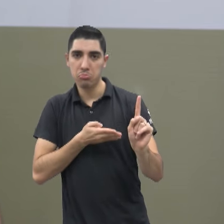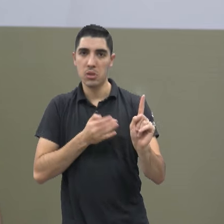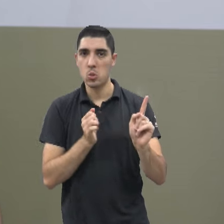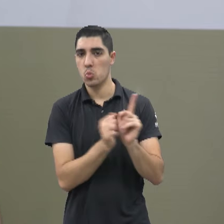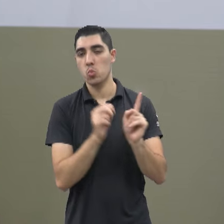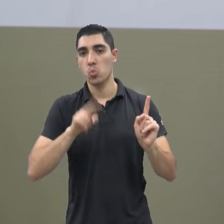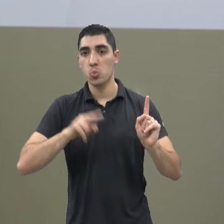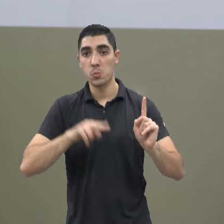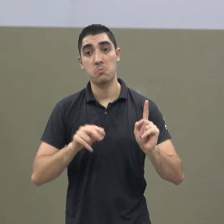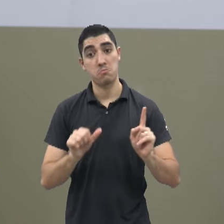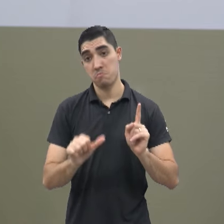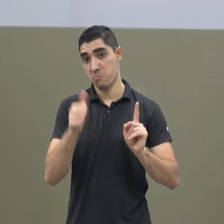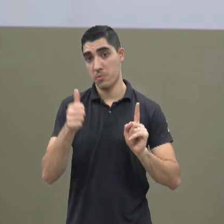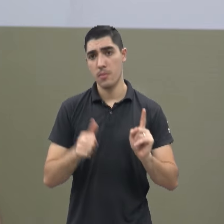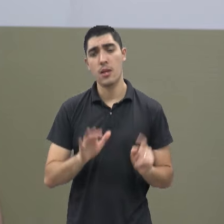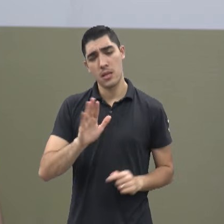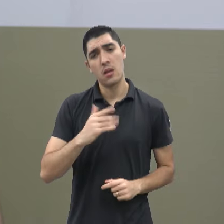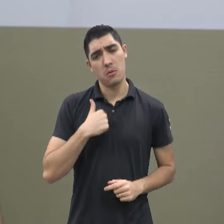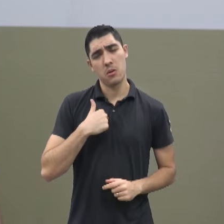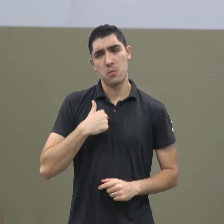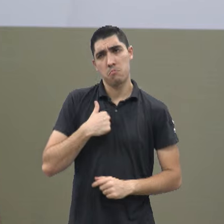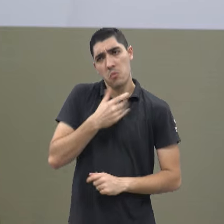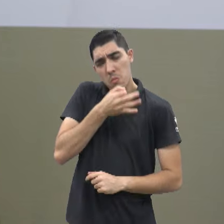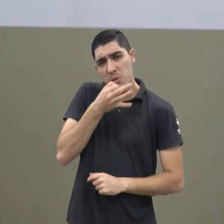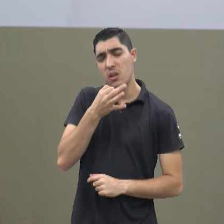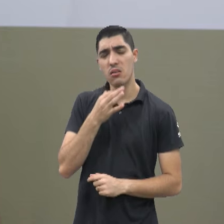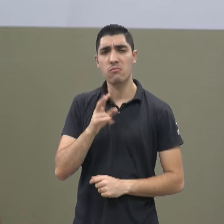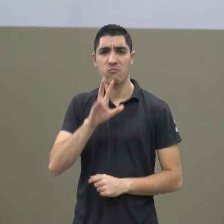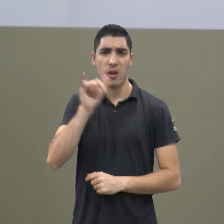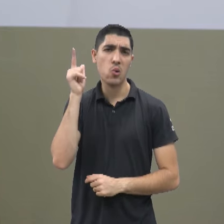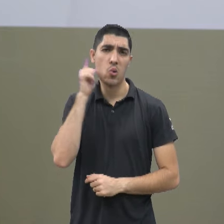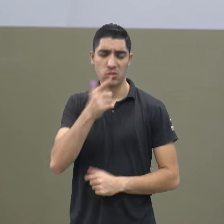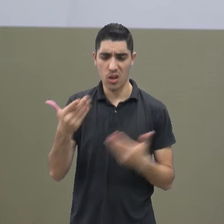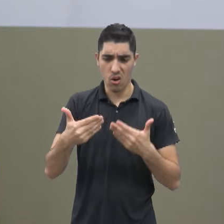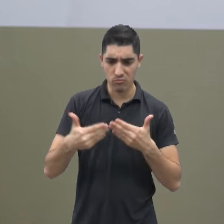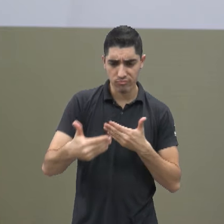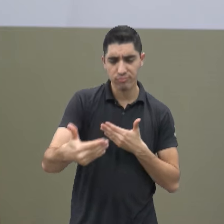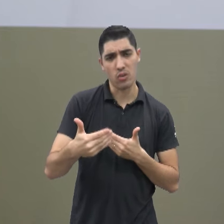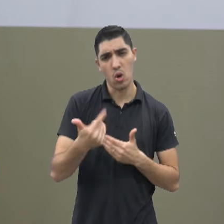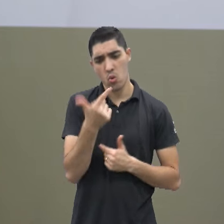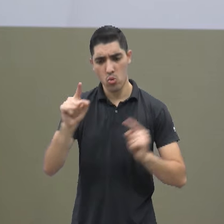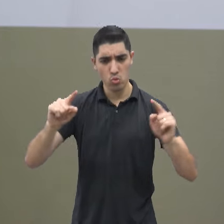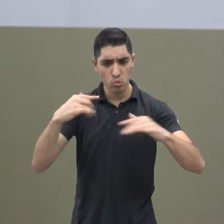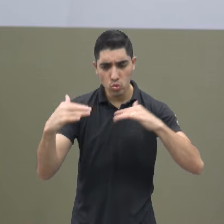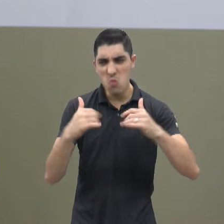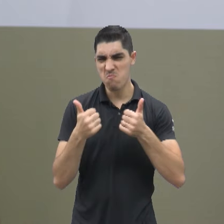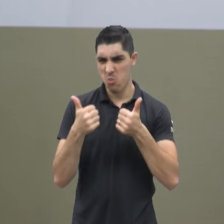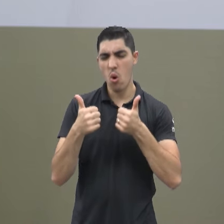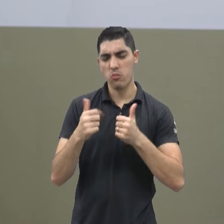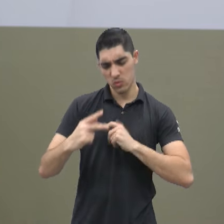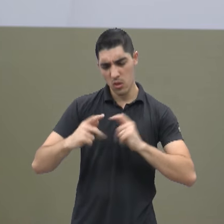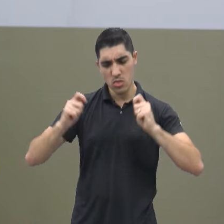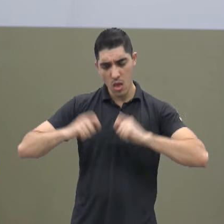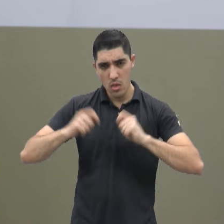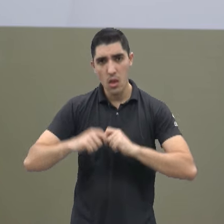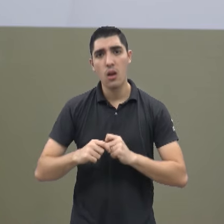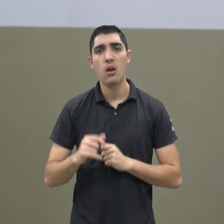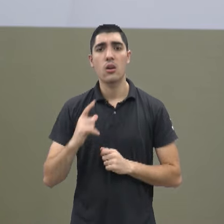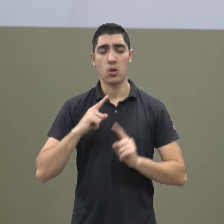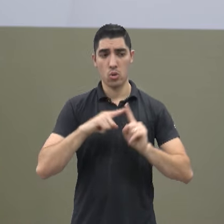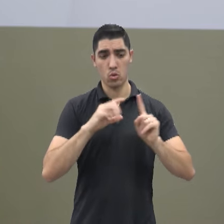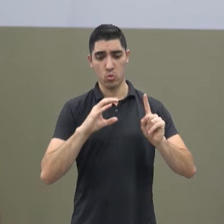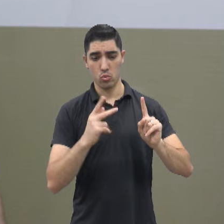Eu acho que a gente vai conseguir fazer grandes jogos aí. Eu acho que, diferente de quem veio, aí, eu acho que o Choro chegando, se tudo dando